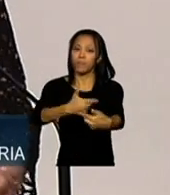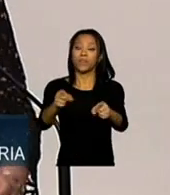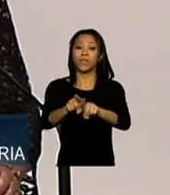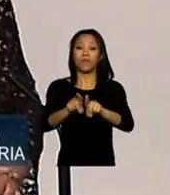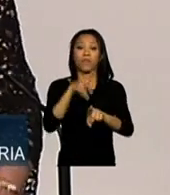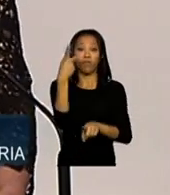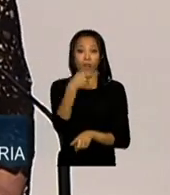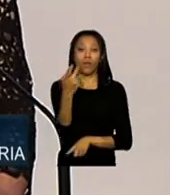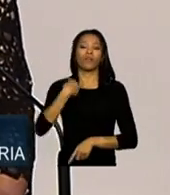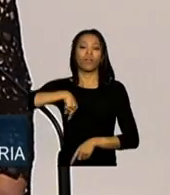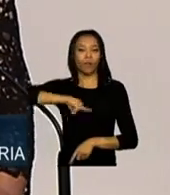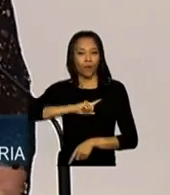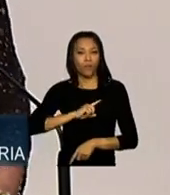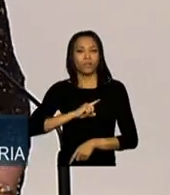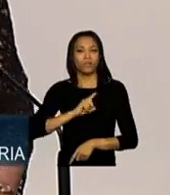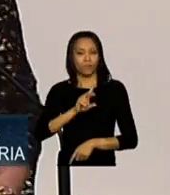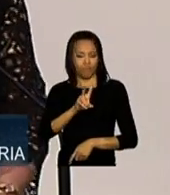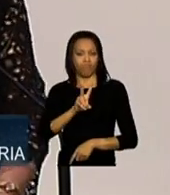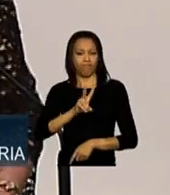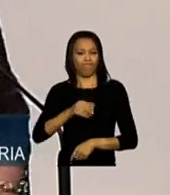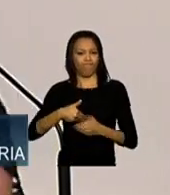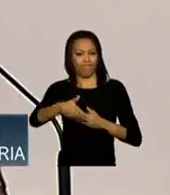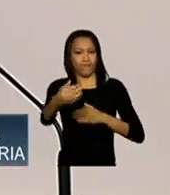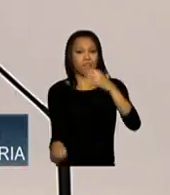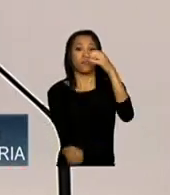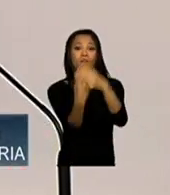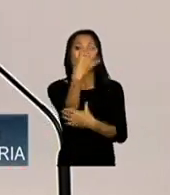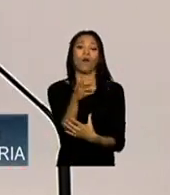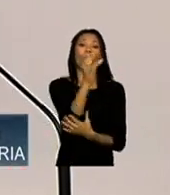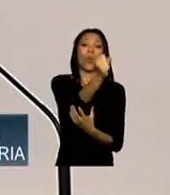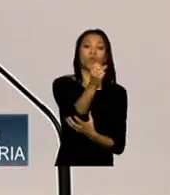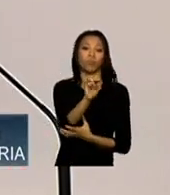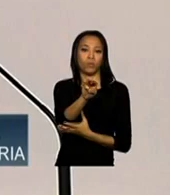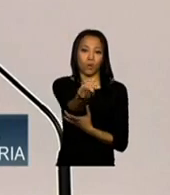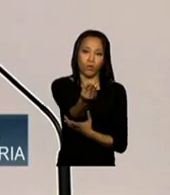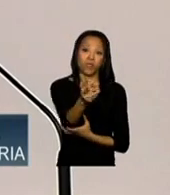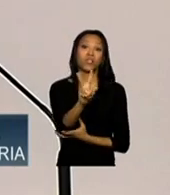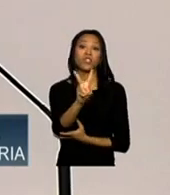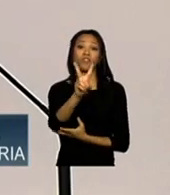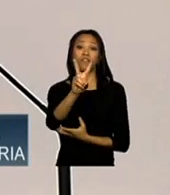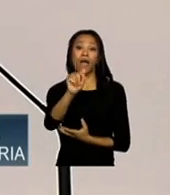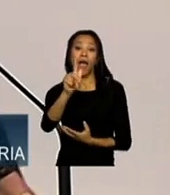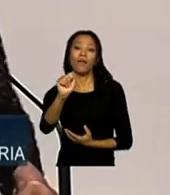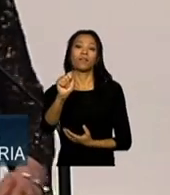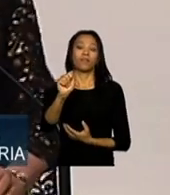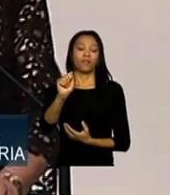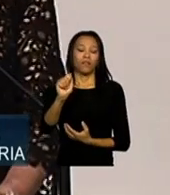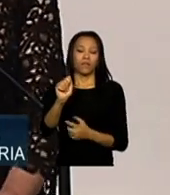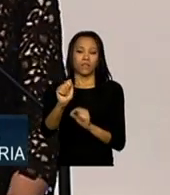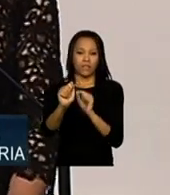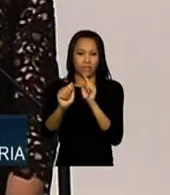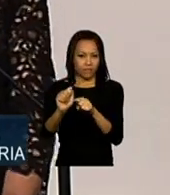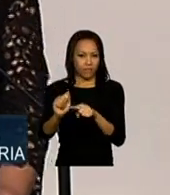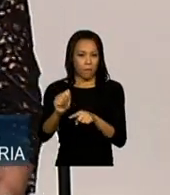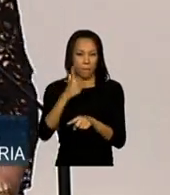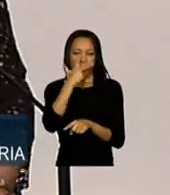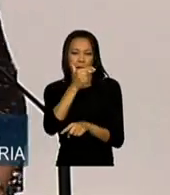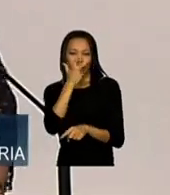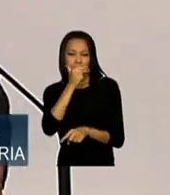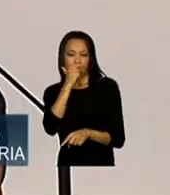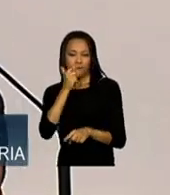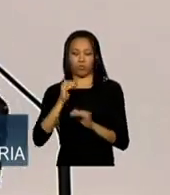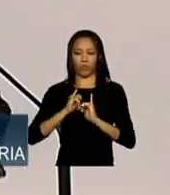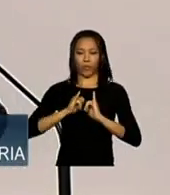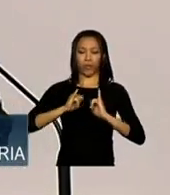que nós iríamos criar 8 milhões de vagas. Naquele momento, pareceu